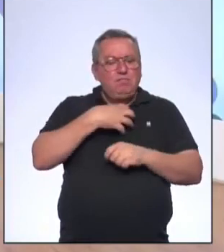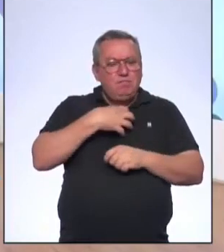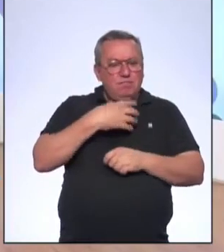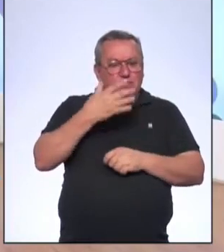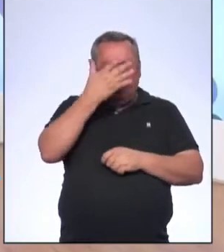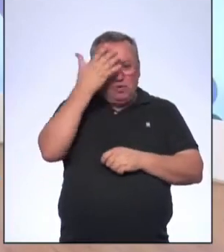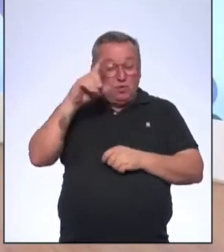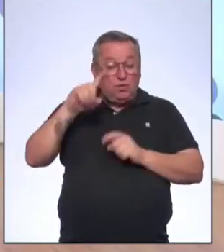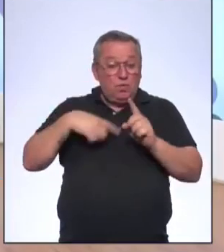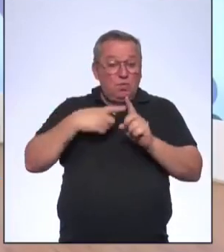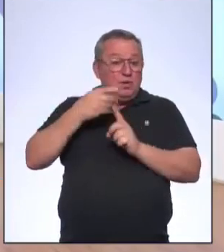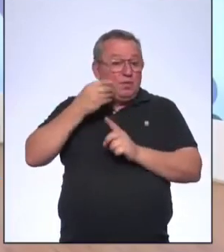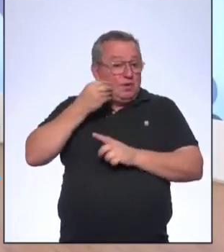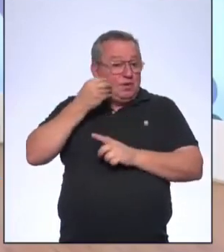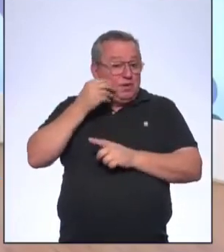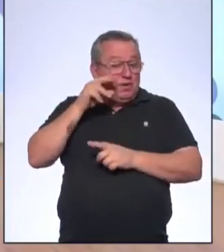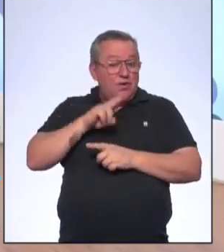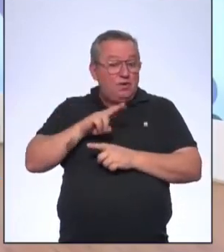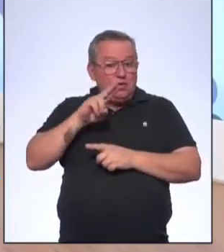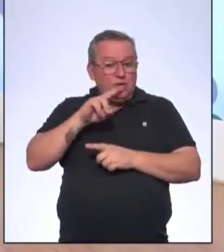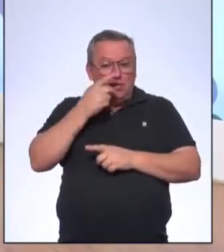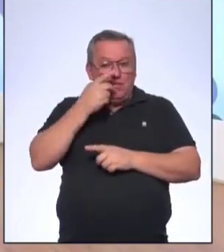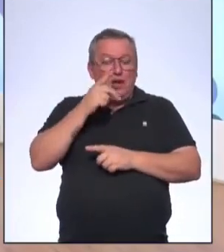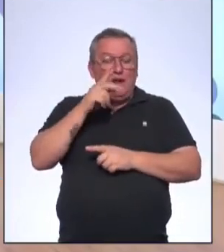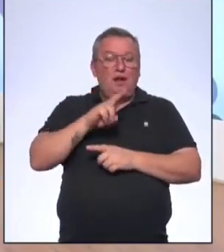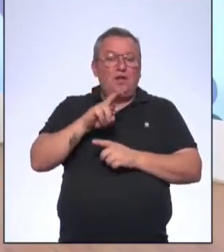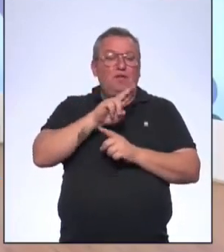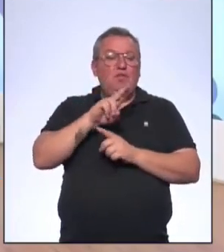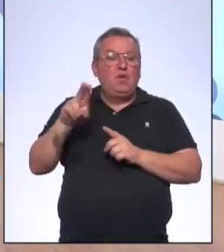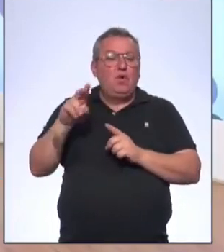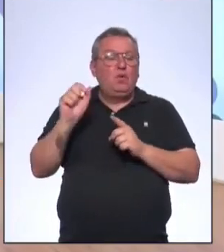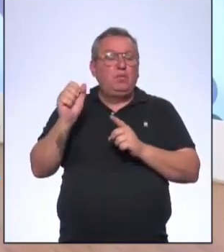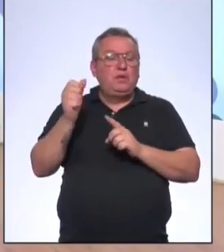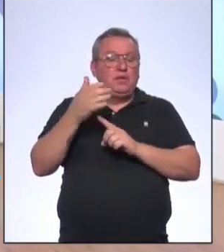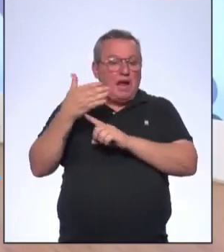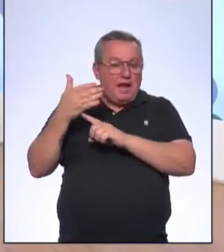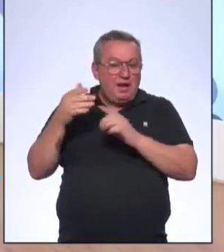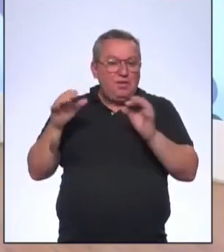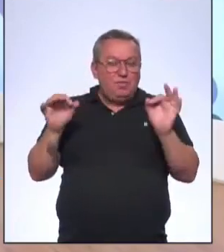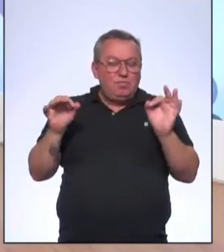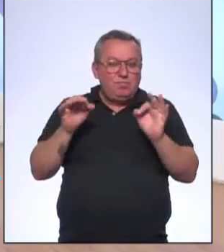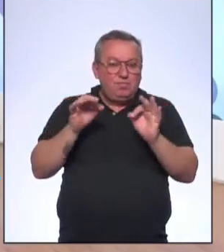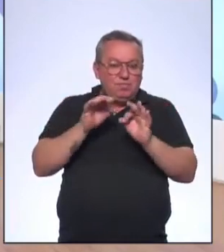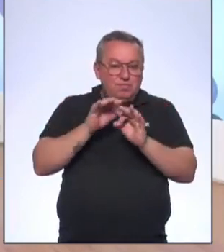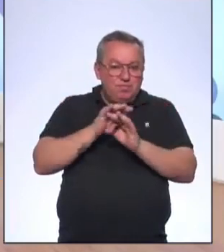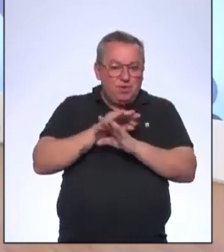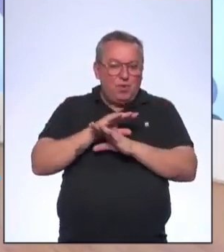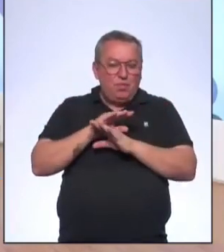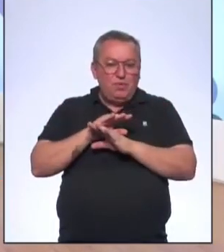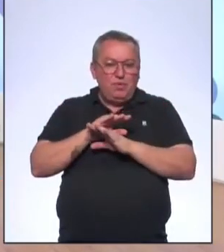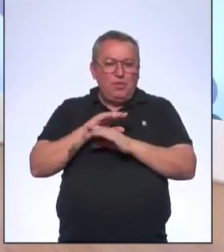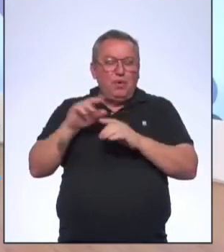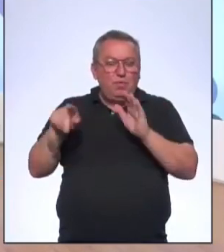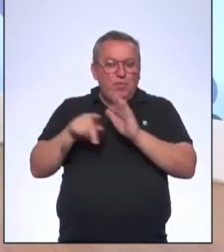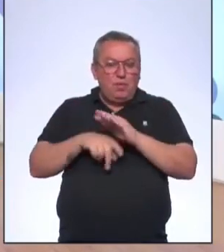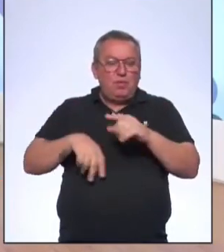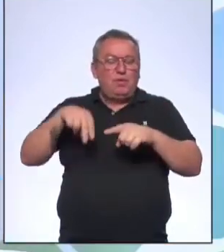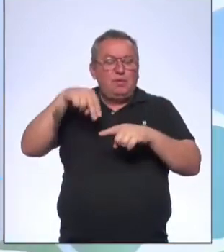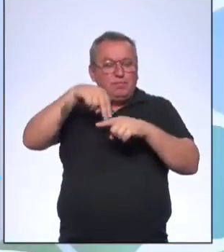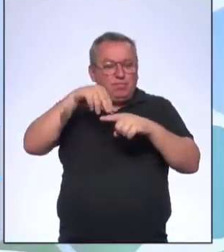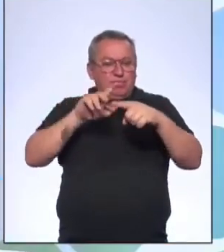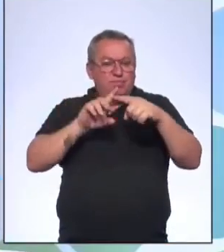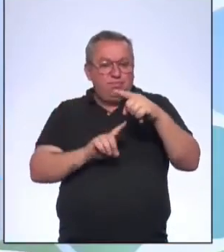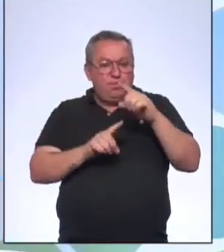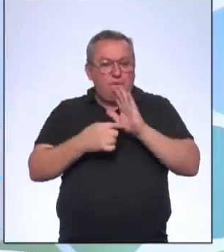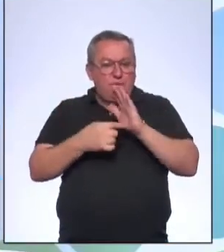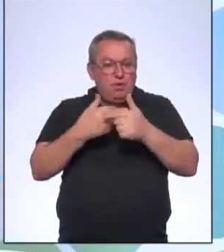com mais experiência que utilizam, foi o que a gente falou, né? Que utiliza muito ainda o termo fracionário para indicar